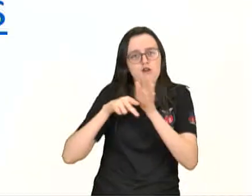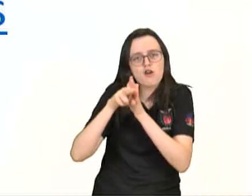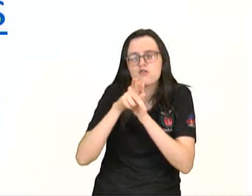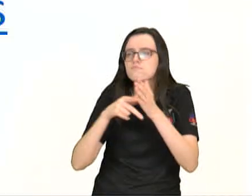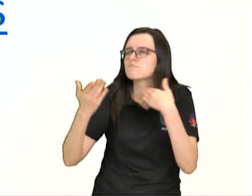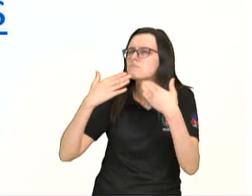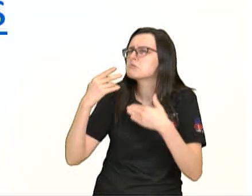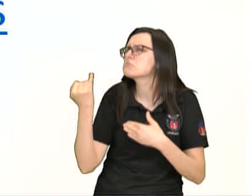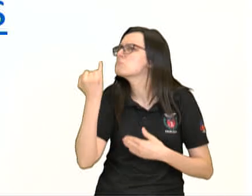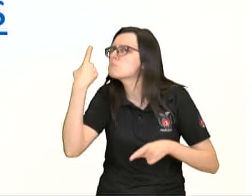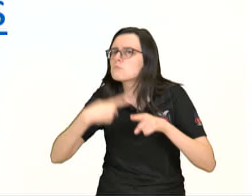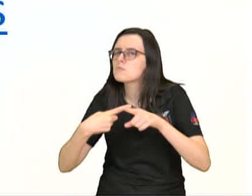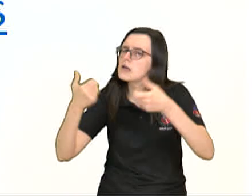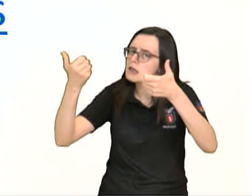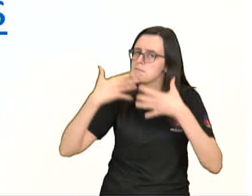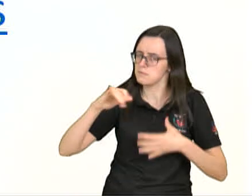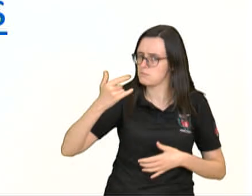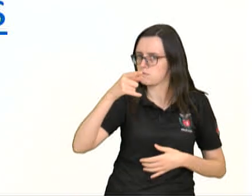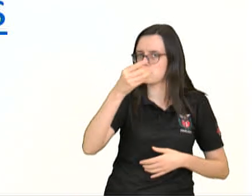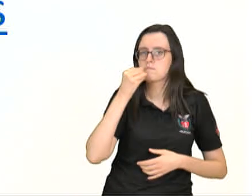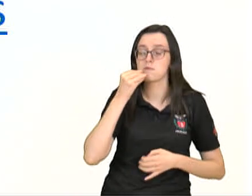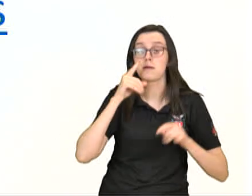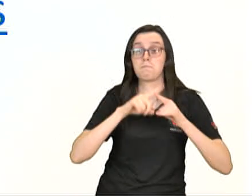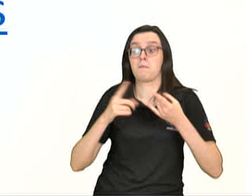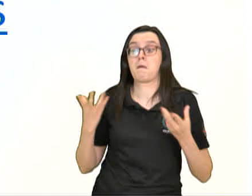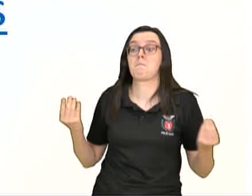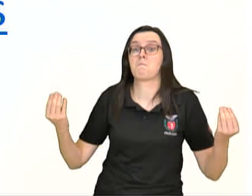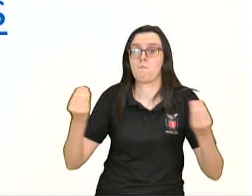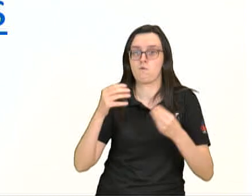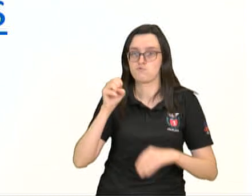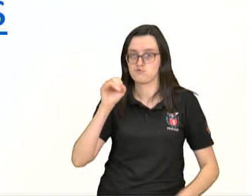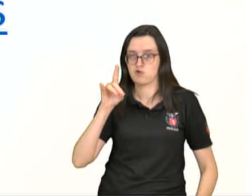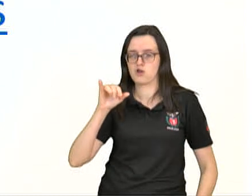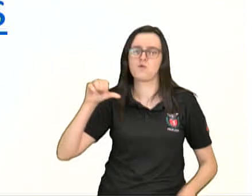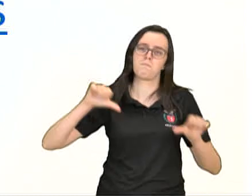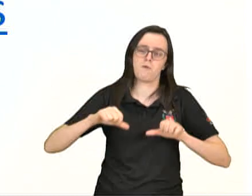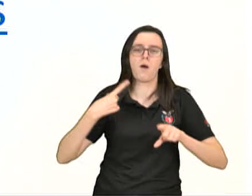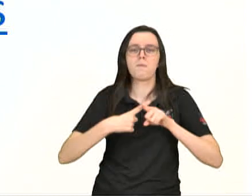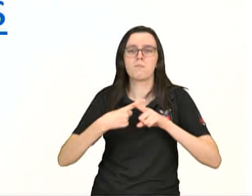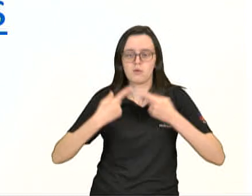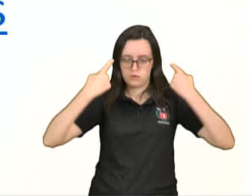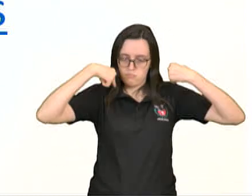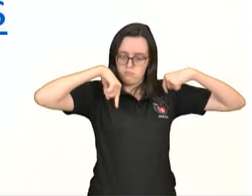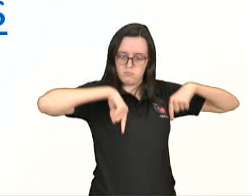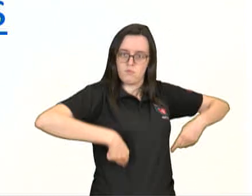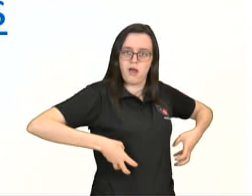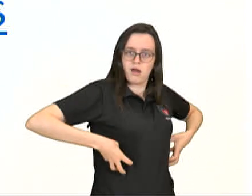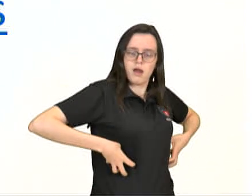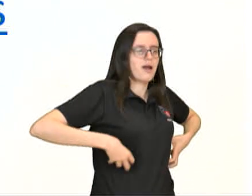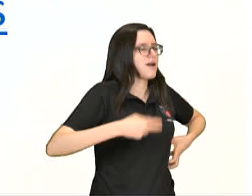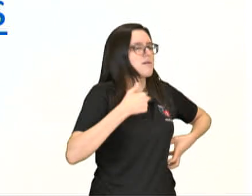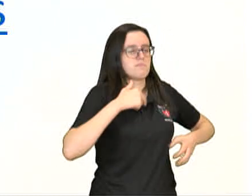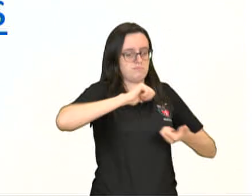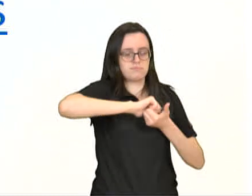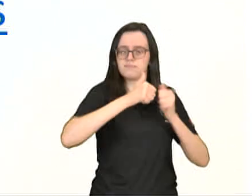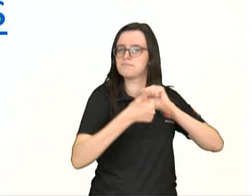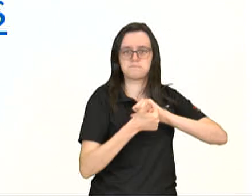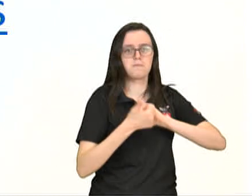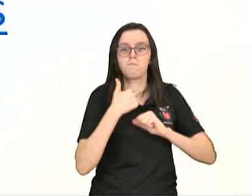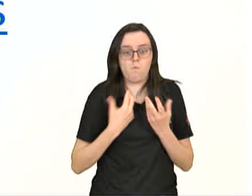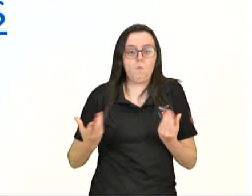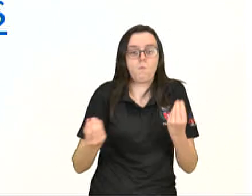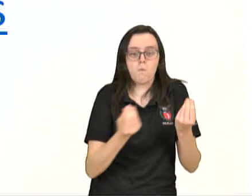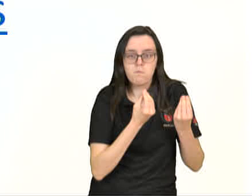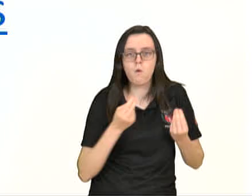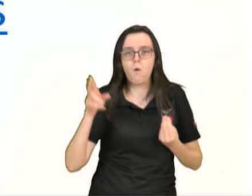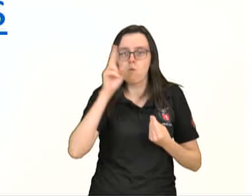E olha lá, ó, o excesso de sódio faz mal. Isso porque o sistema renal não está adaptado para excretar grandes